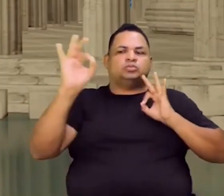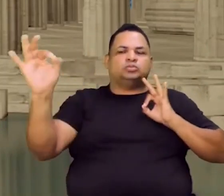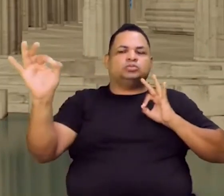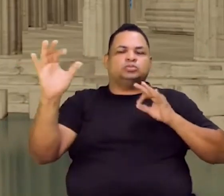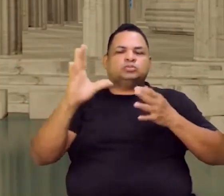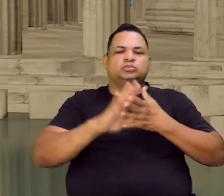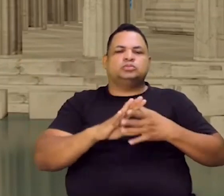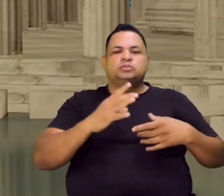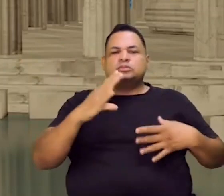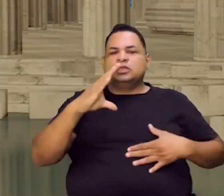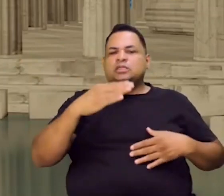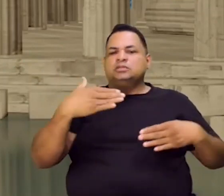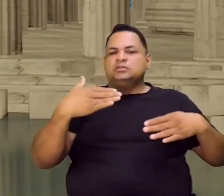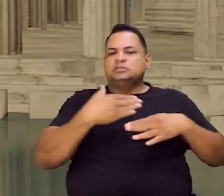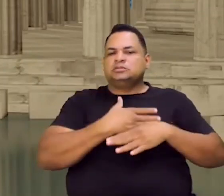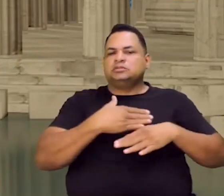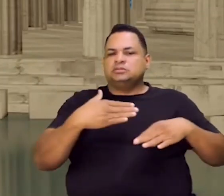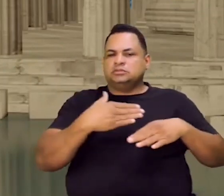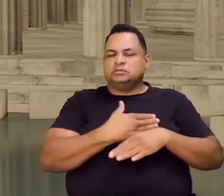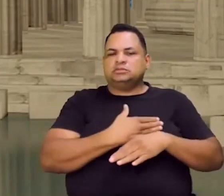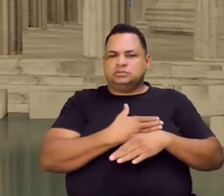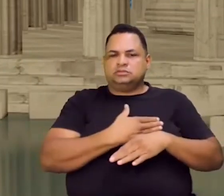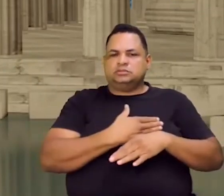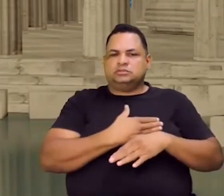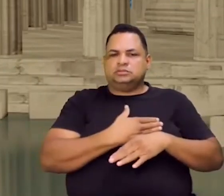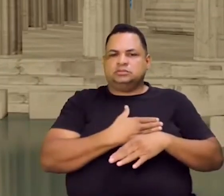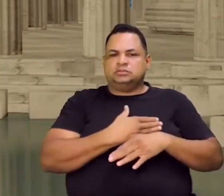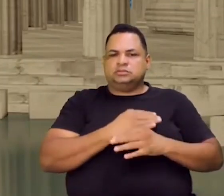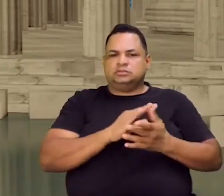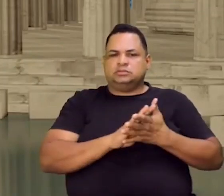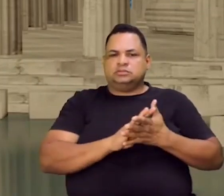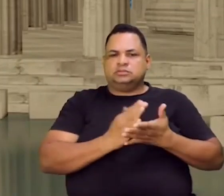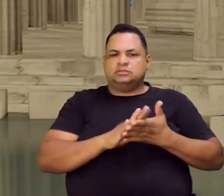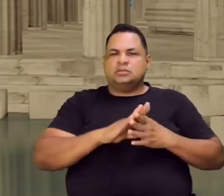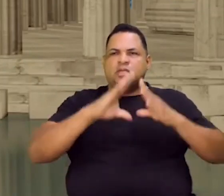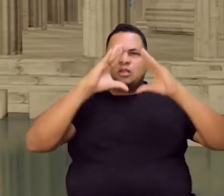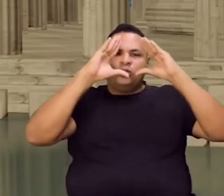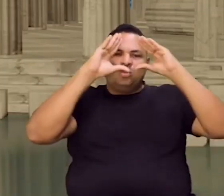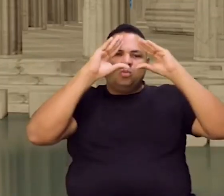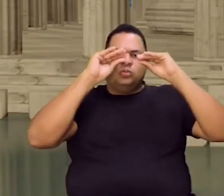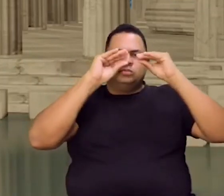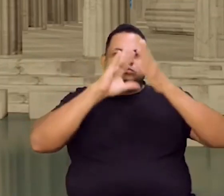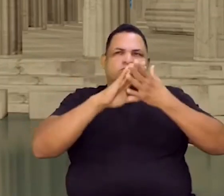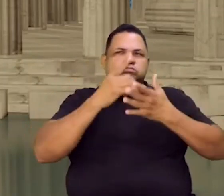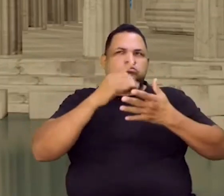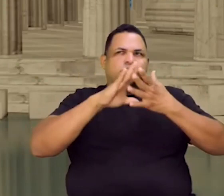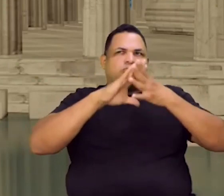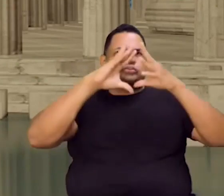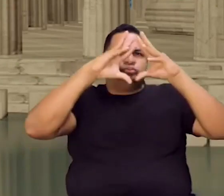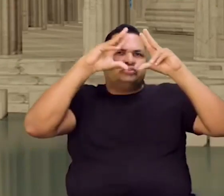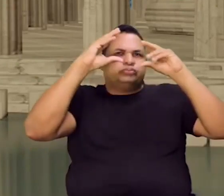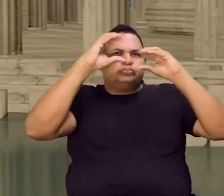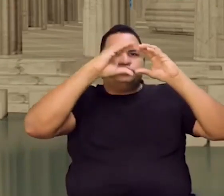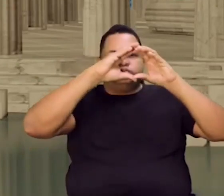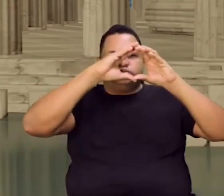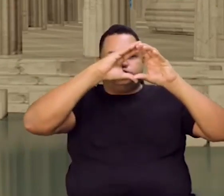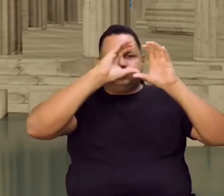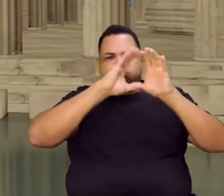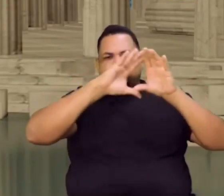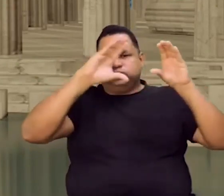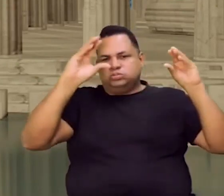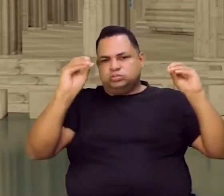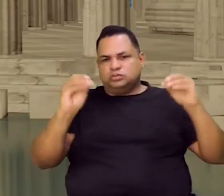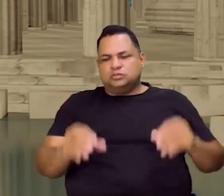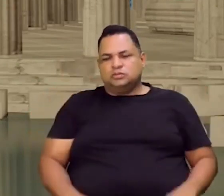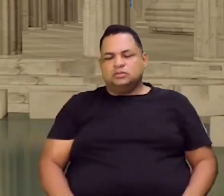universo. Então, assim, ó, se você não fez ainda, essa noite, se não estiver nublado, você olhe para o céu e verifique,